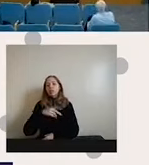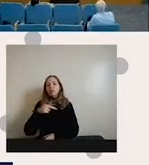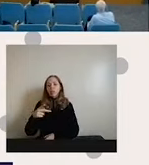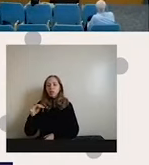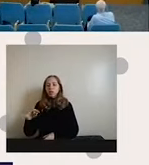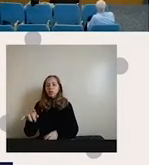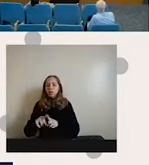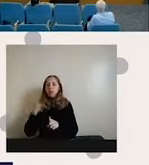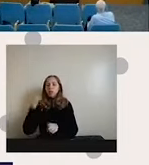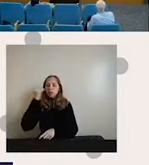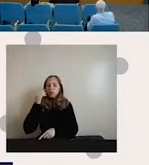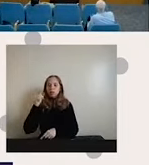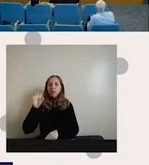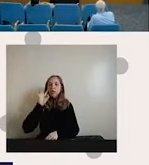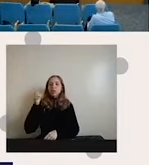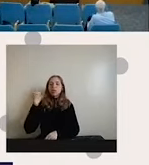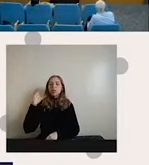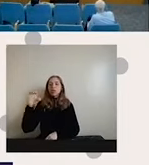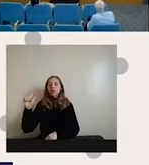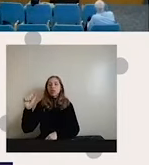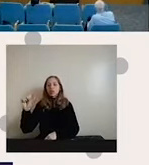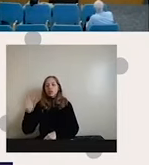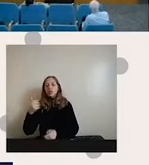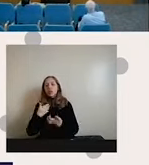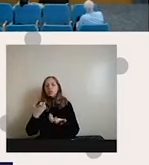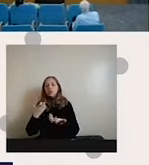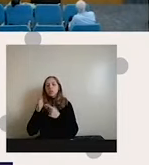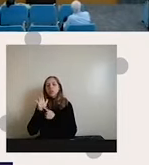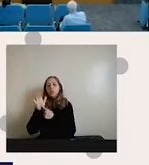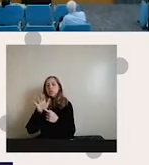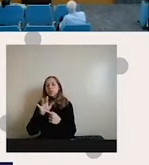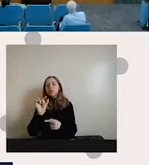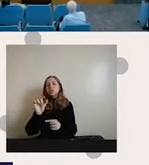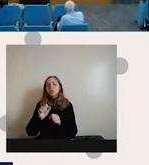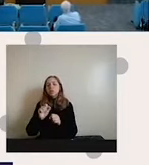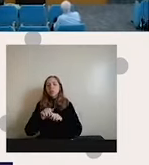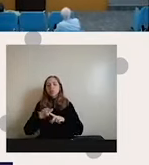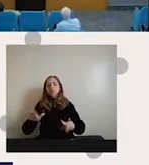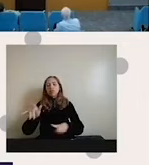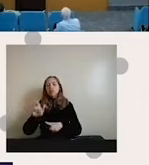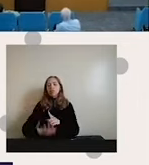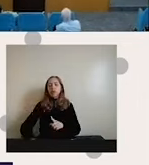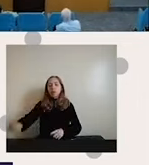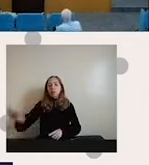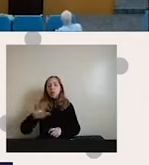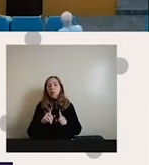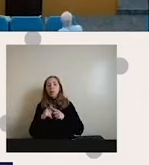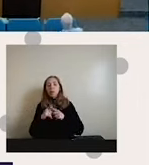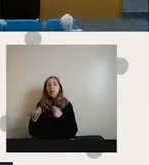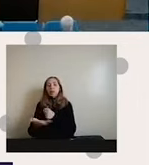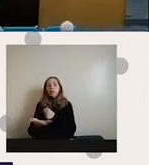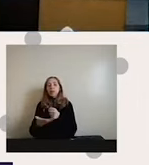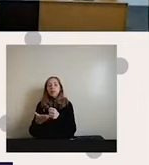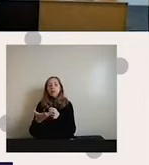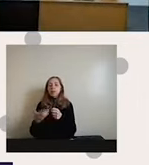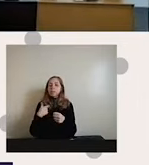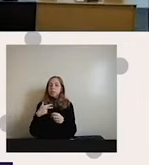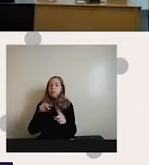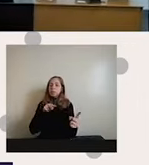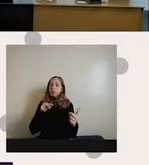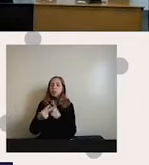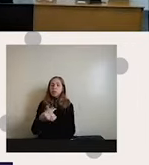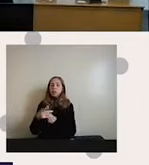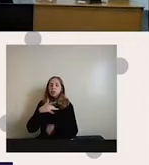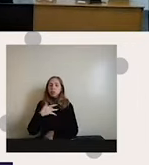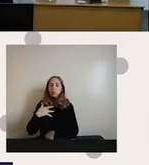quero tentar trazer um pouco de um panorama, né? Mas, basicamente, nessa perspectiva nossa da saúde do trabalhador, da saúde mental relacionada ao